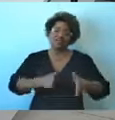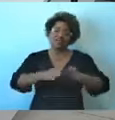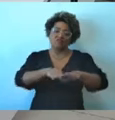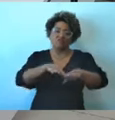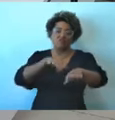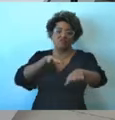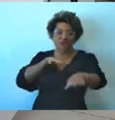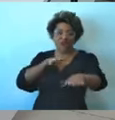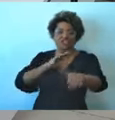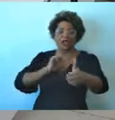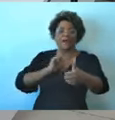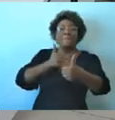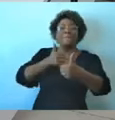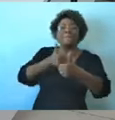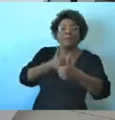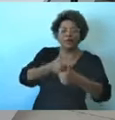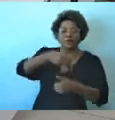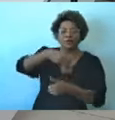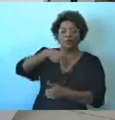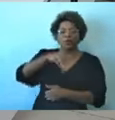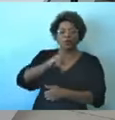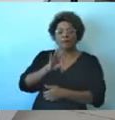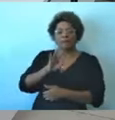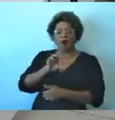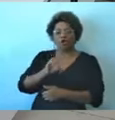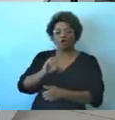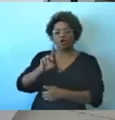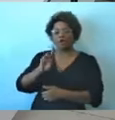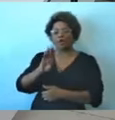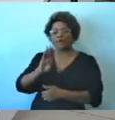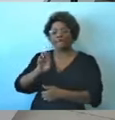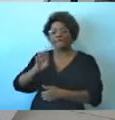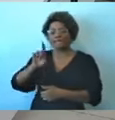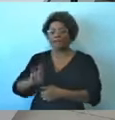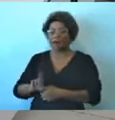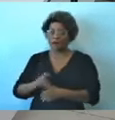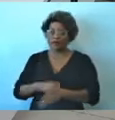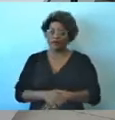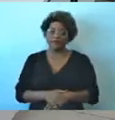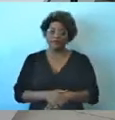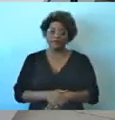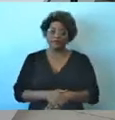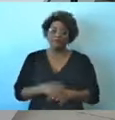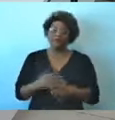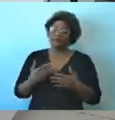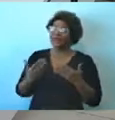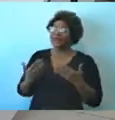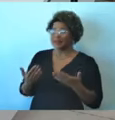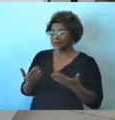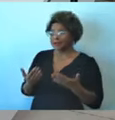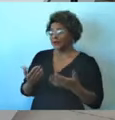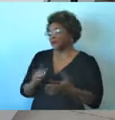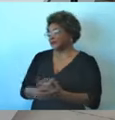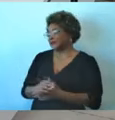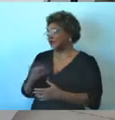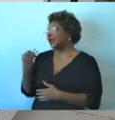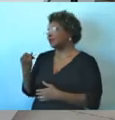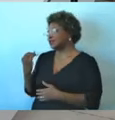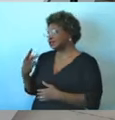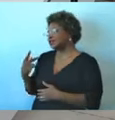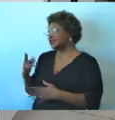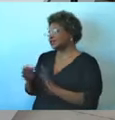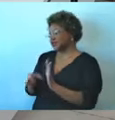sua sugestão, mas geralmente é o local onde tem menos capacidade, que exatamente porque para dar melhor desempenho